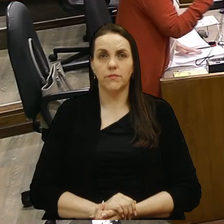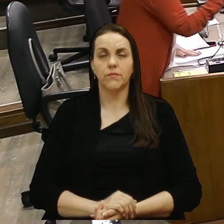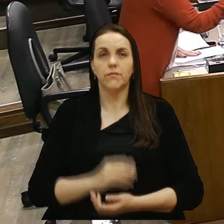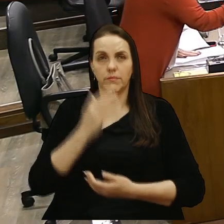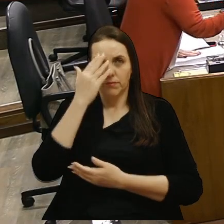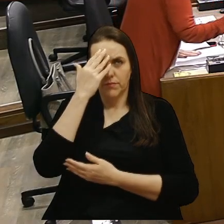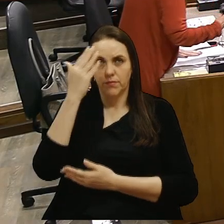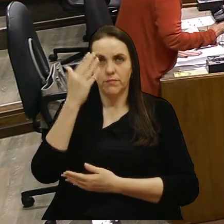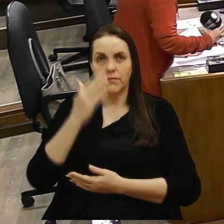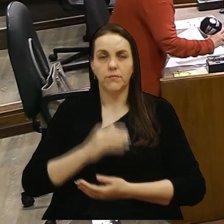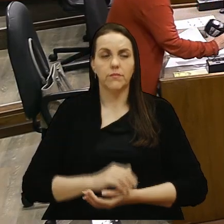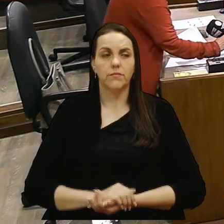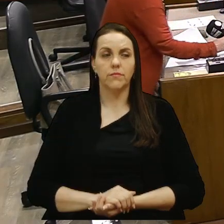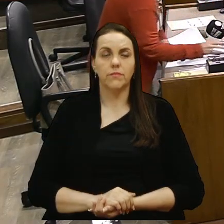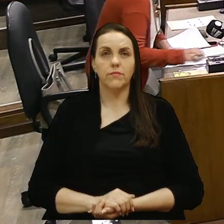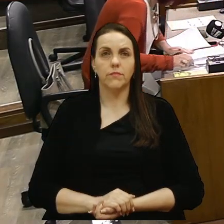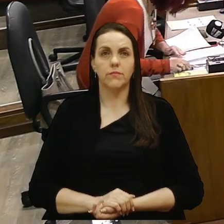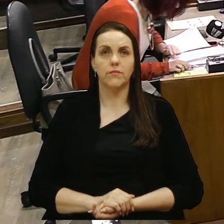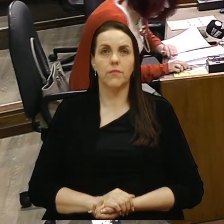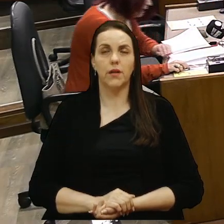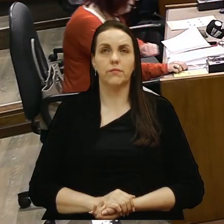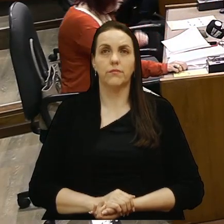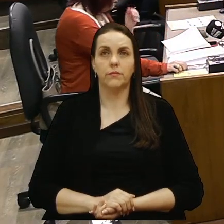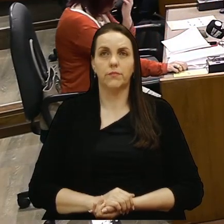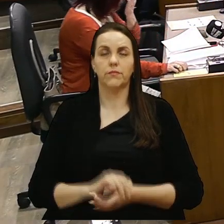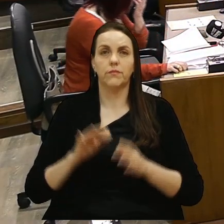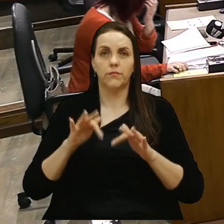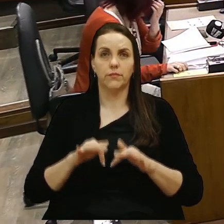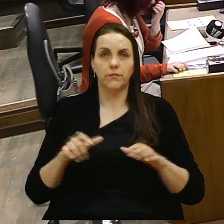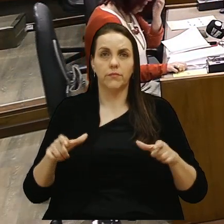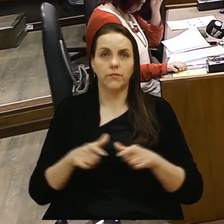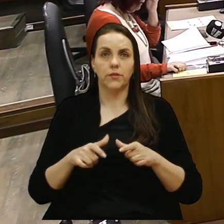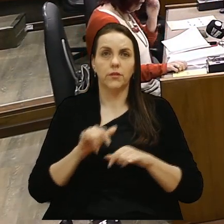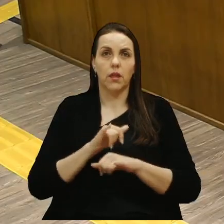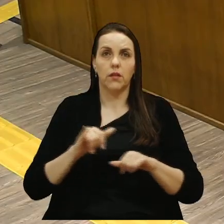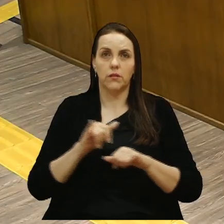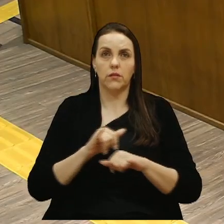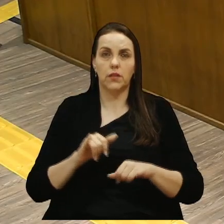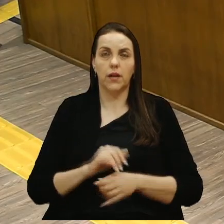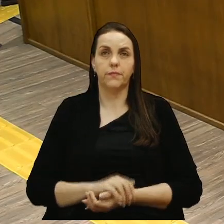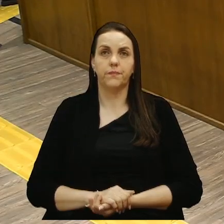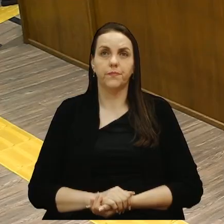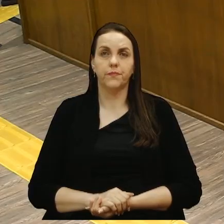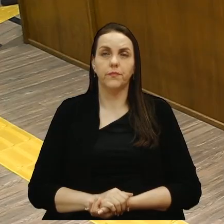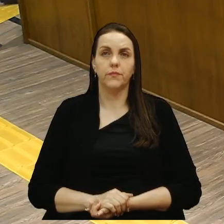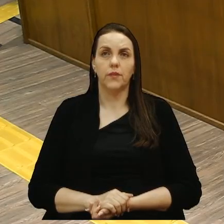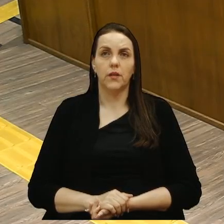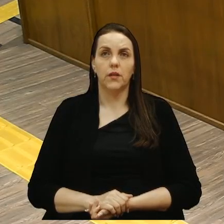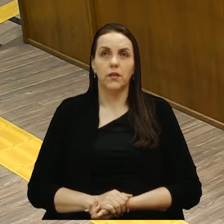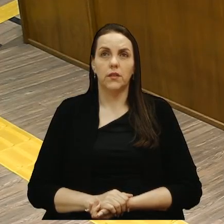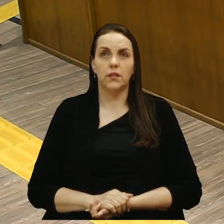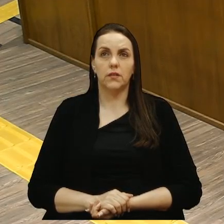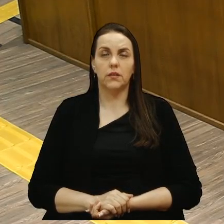Obrigada. Obrigado, vereadora. Encerradas as pequenas comunicações. Com a anuência